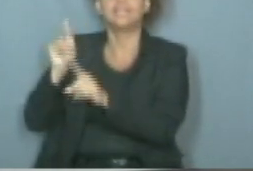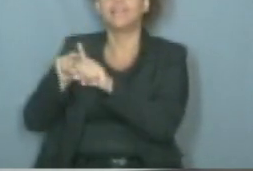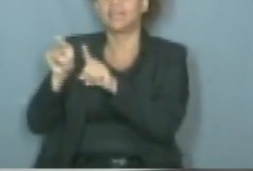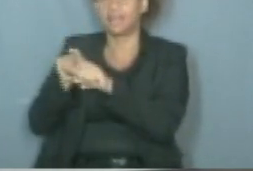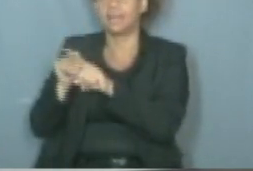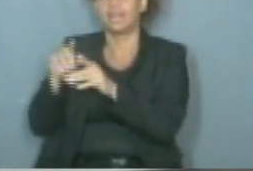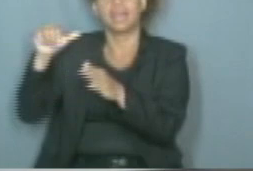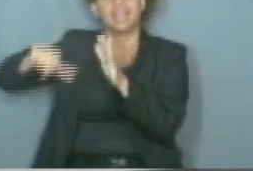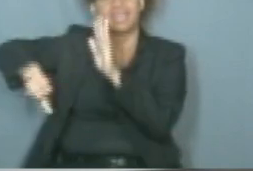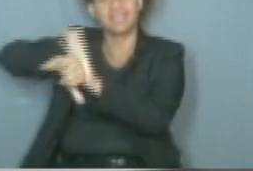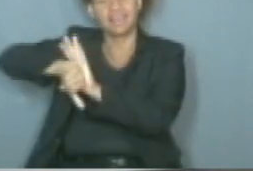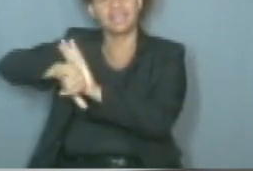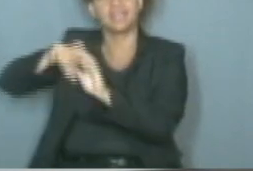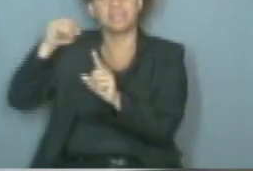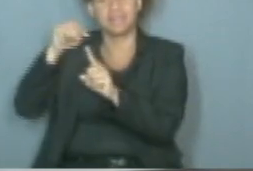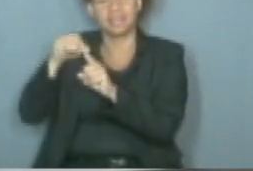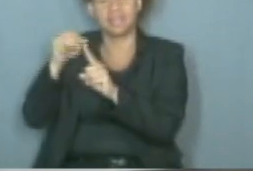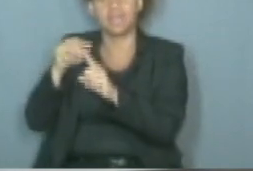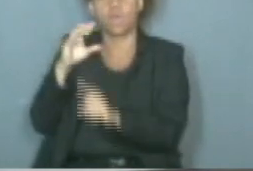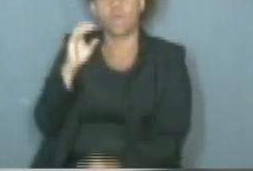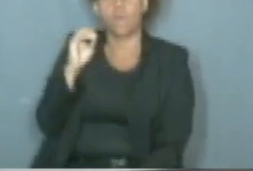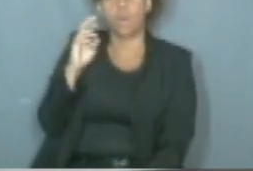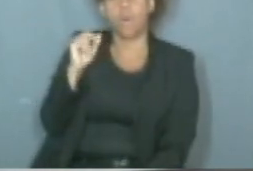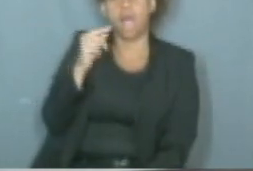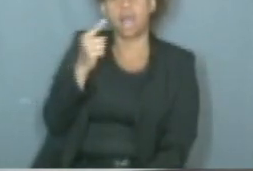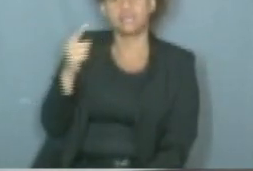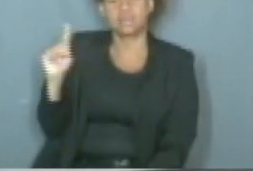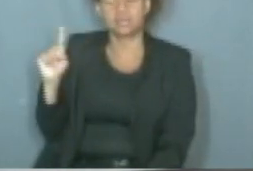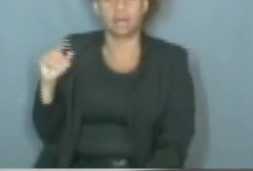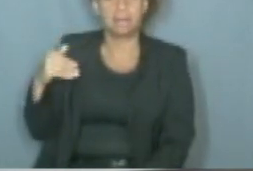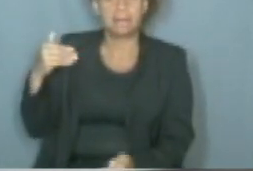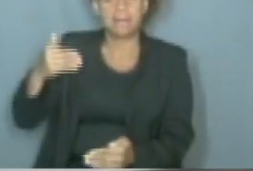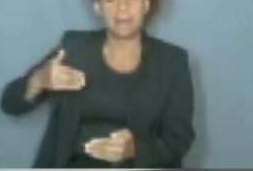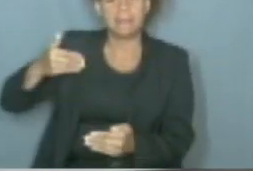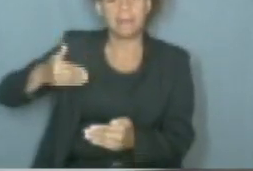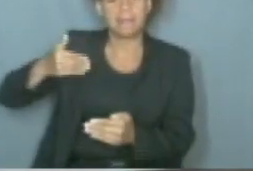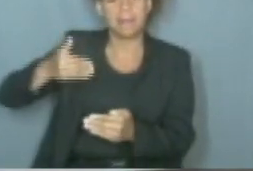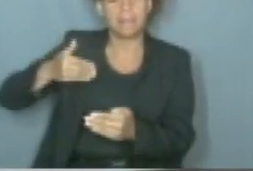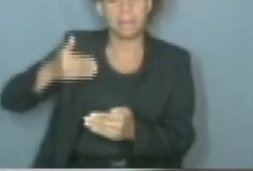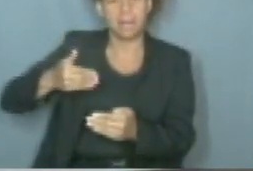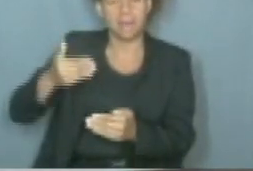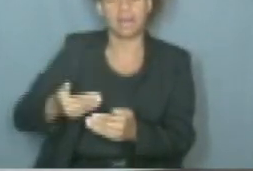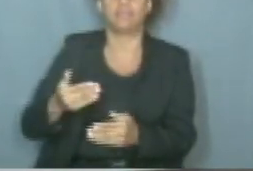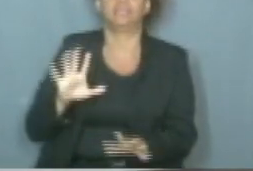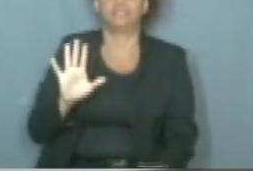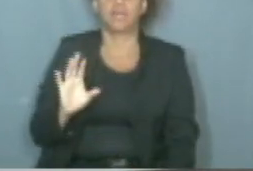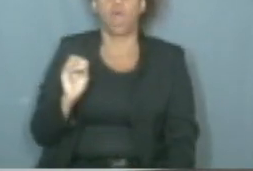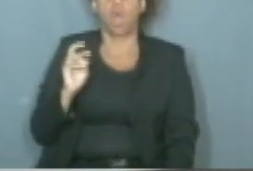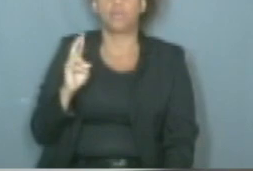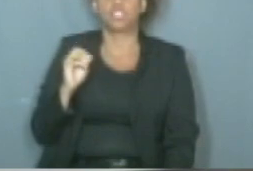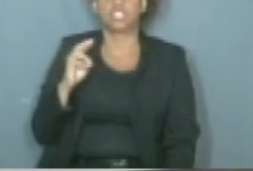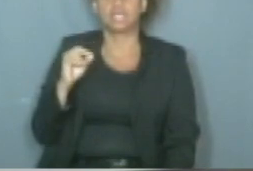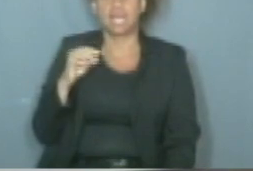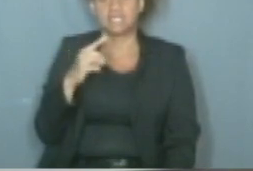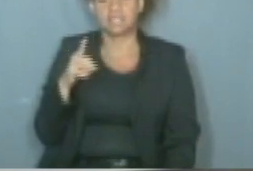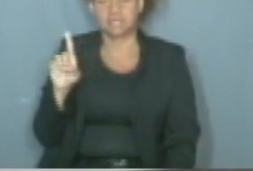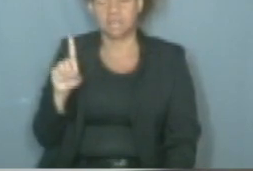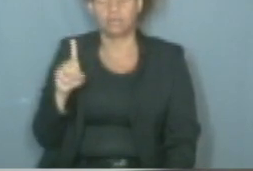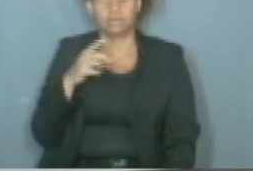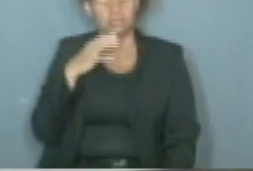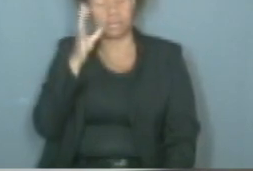pelos delitos de coação no curso do processo, obstrução de